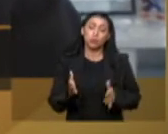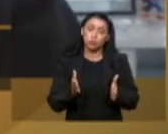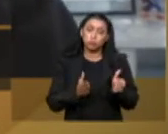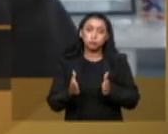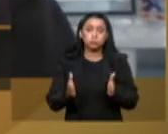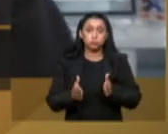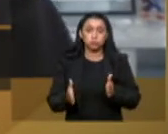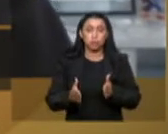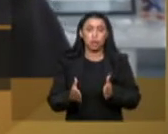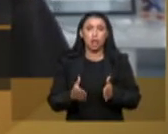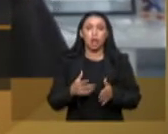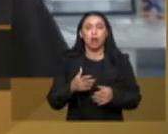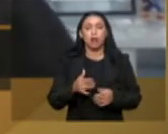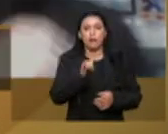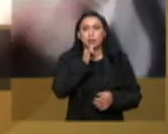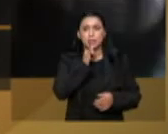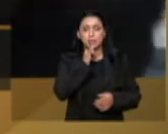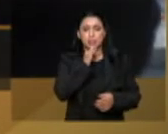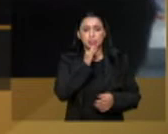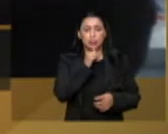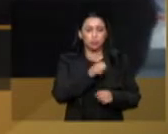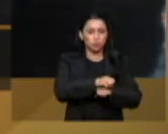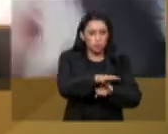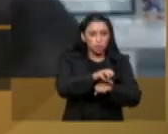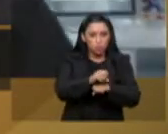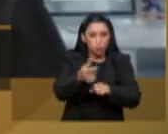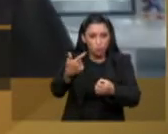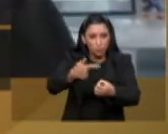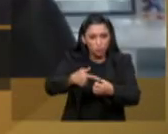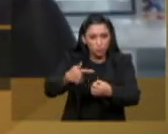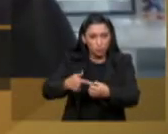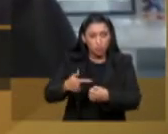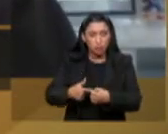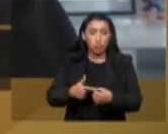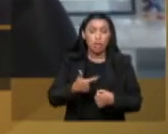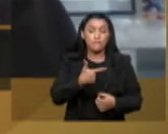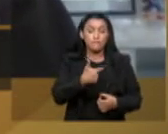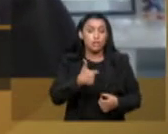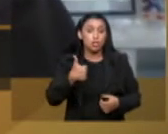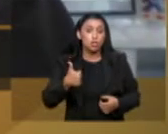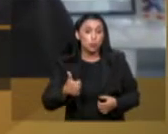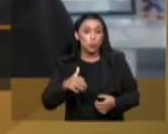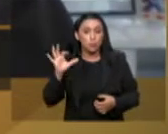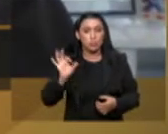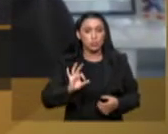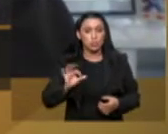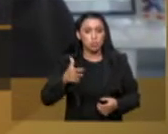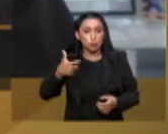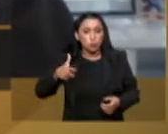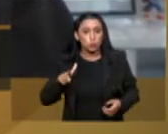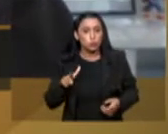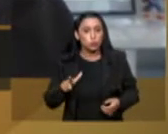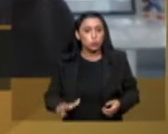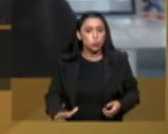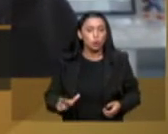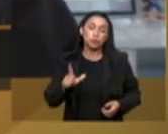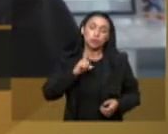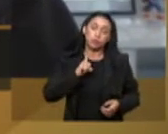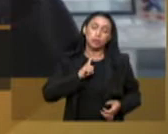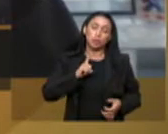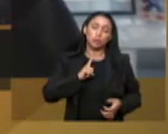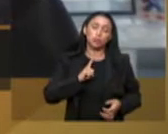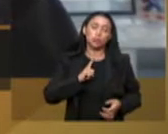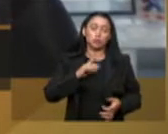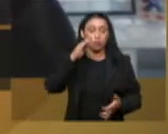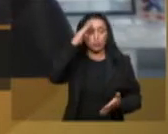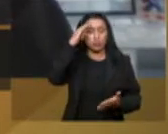No caso das distribuidoras de combustível, ele tem no topo uma alíquota de 21%. E no mais, fica sujeito às